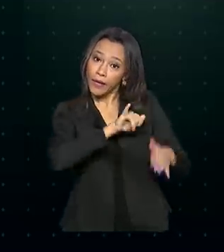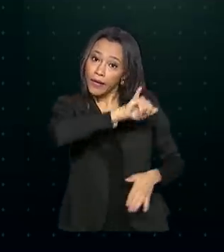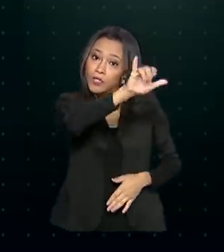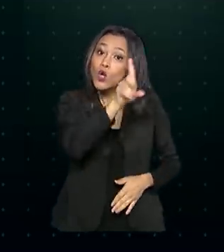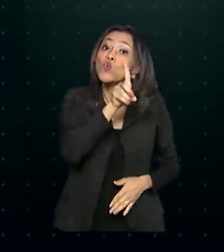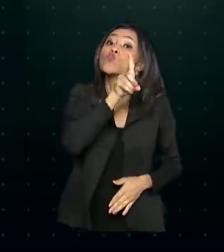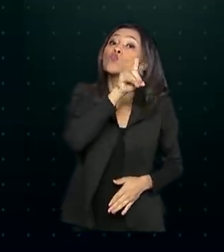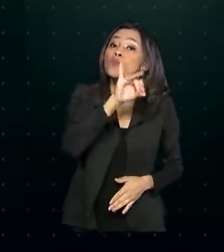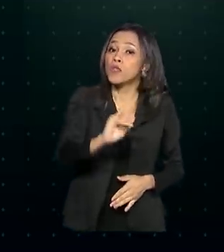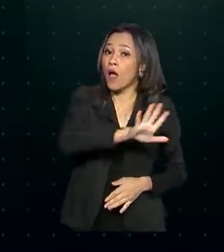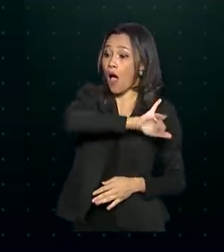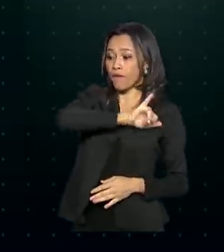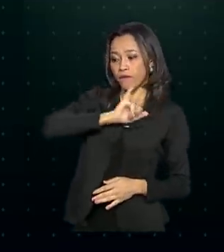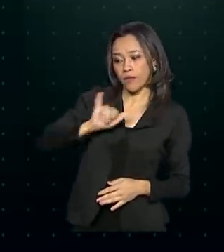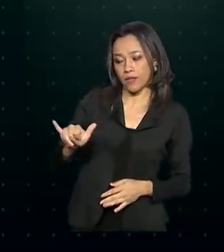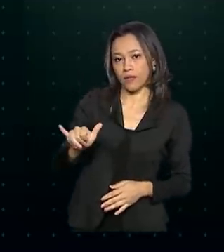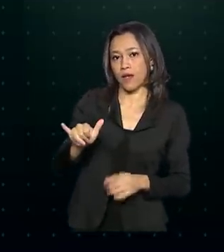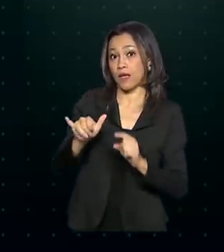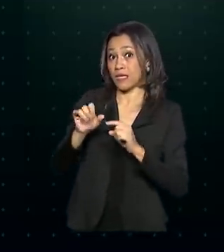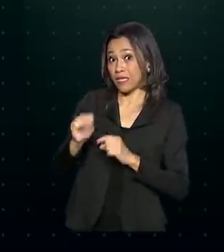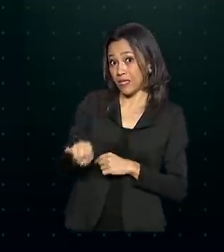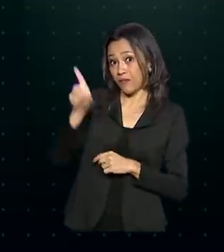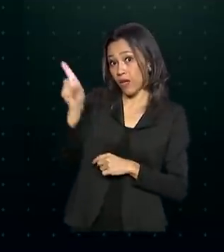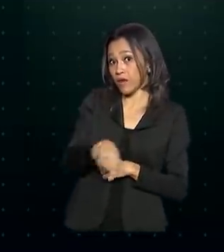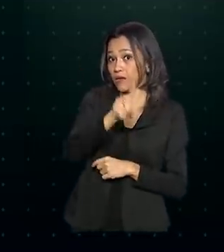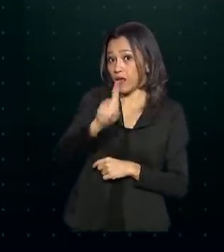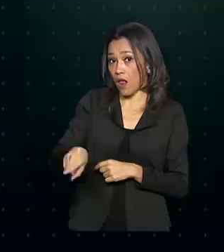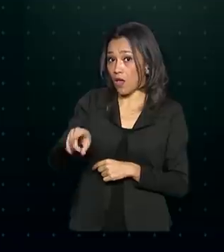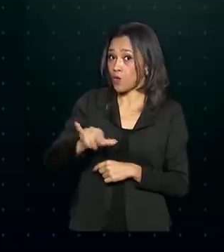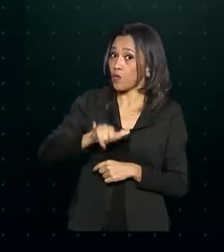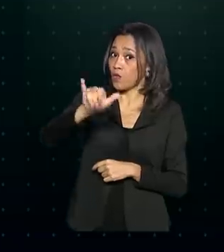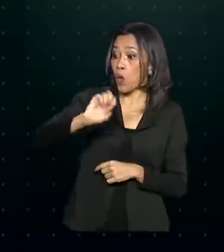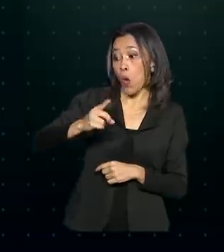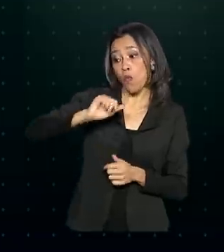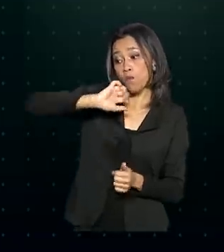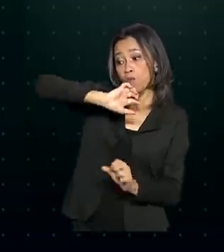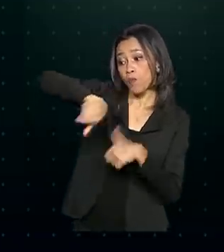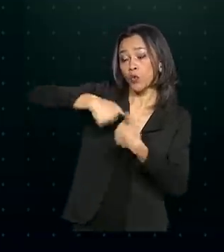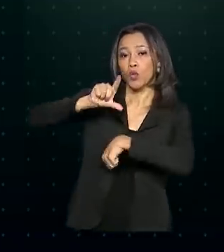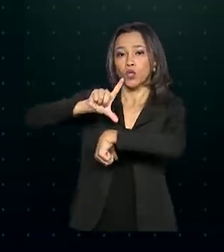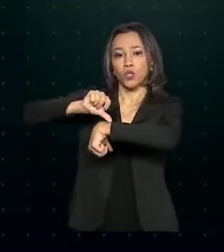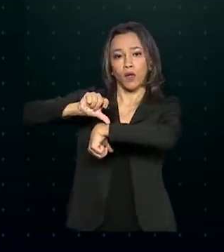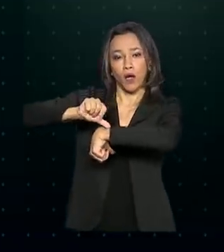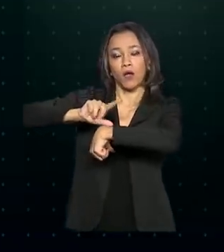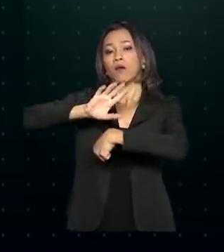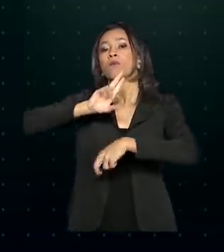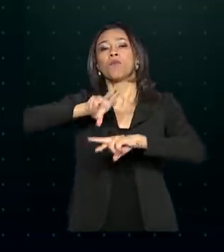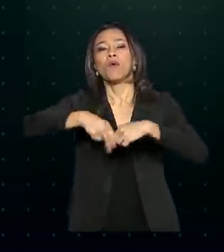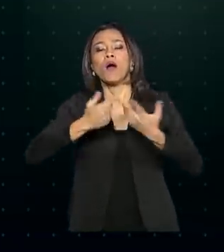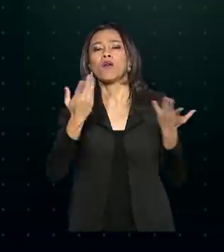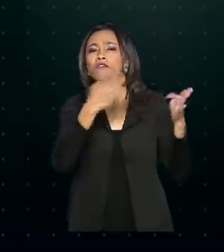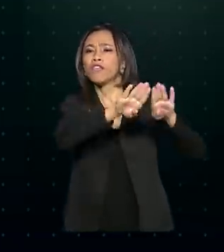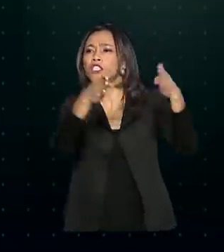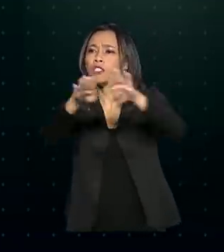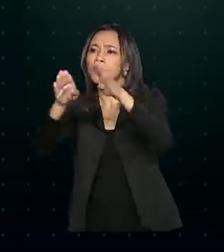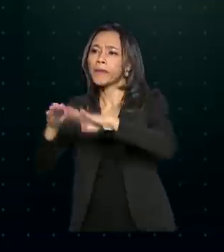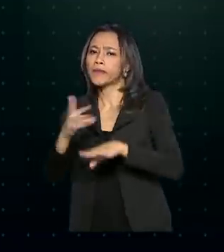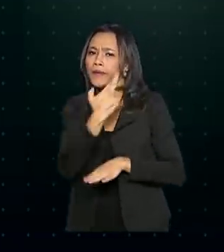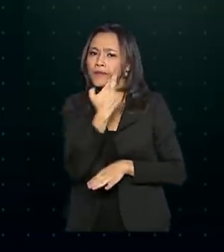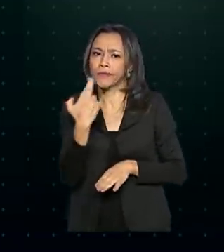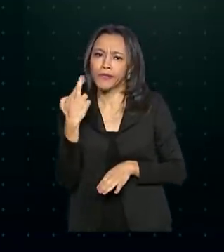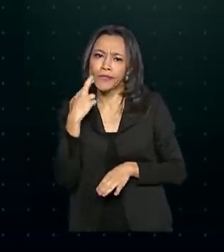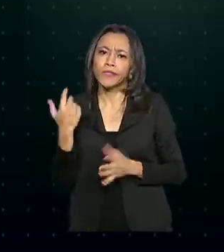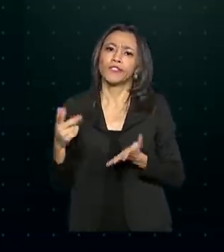um dia para avisar ao passageiro caso o voo seja cancelado ou mude de horário. Por causa do fechamento de restaurantes e lanchonetes nos